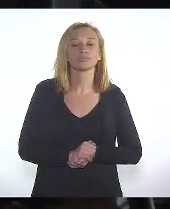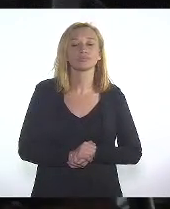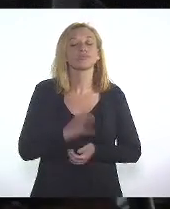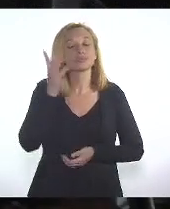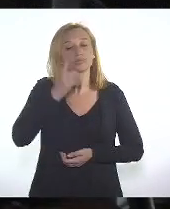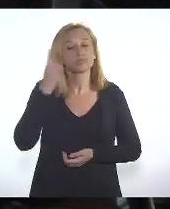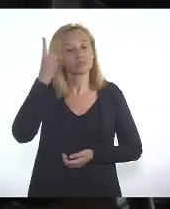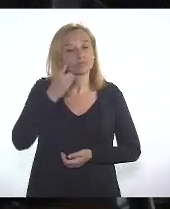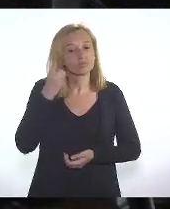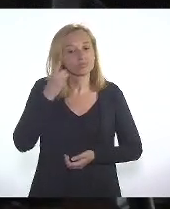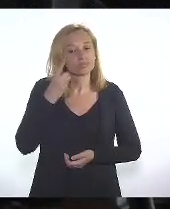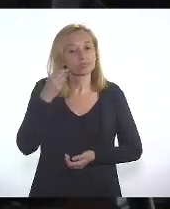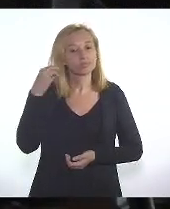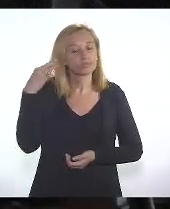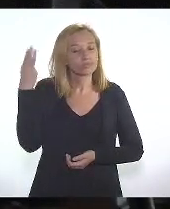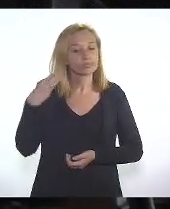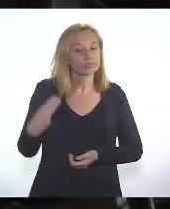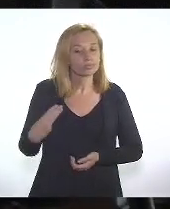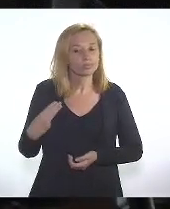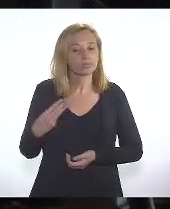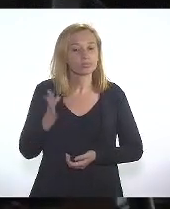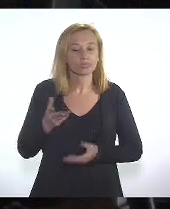deputada Mônica, a Mônica é a autora.